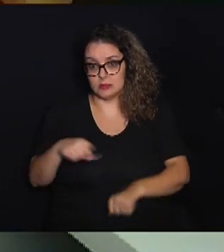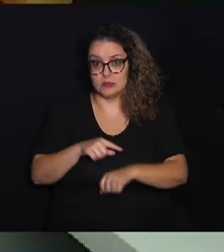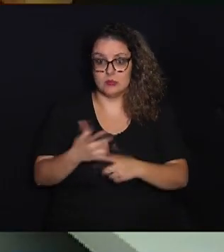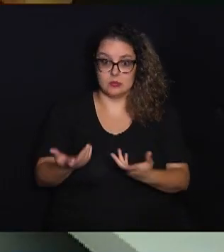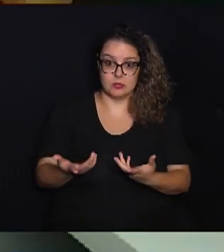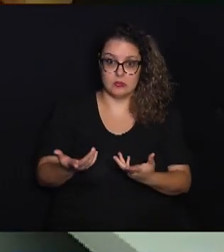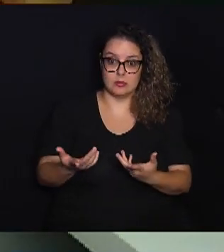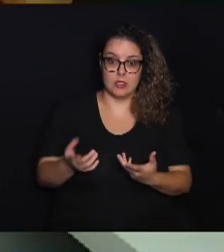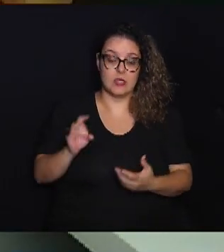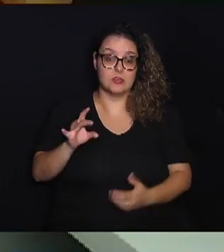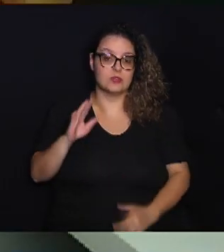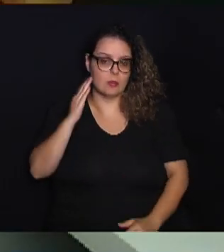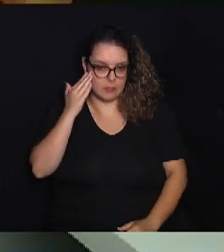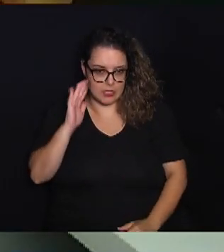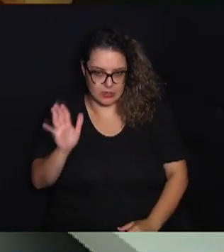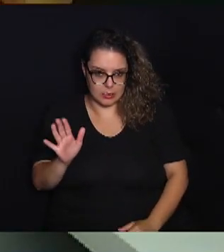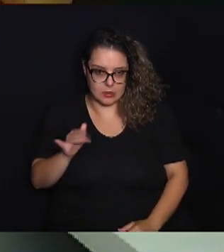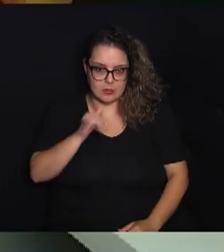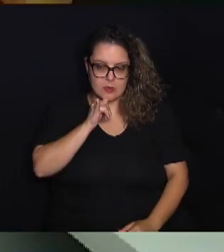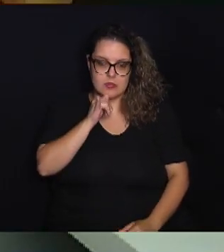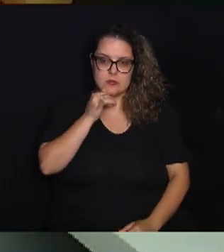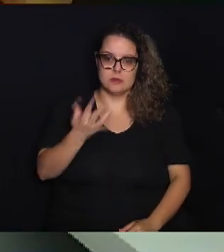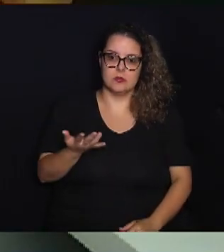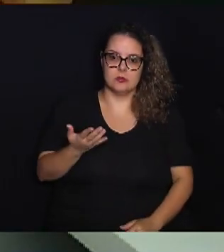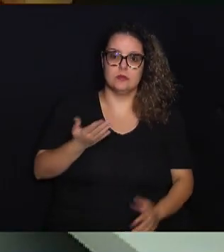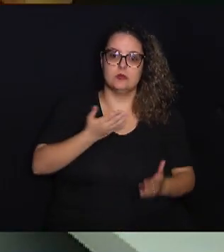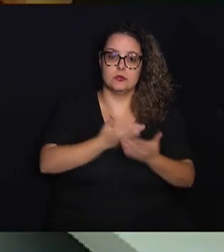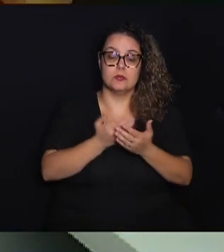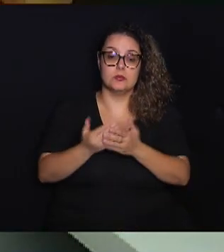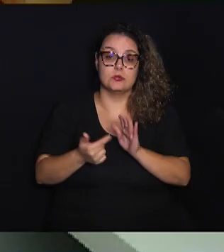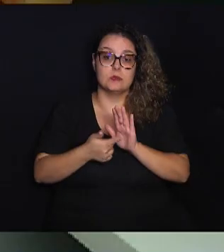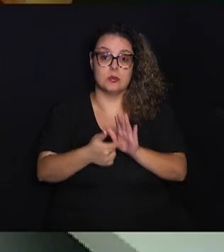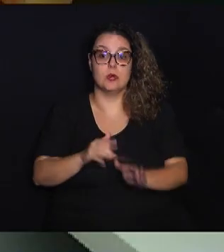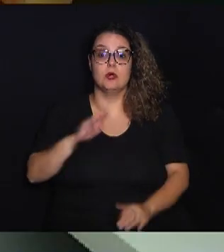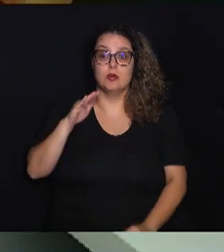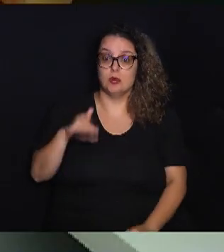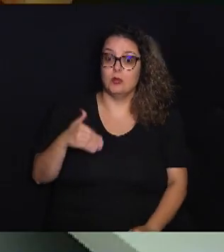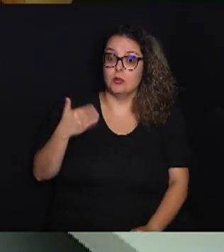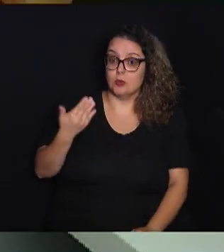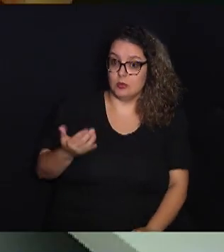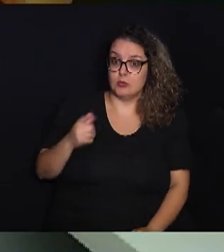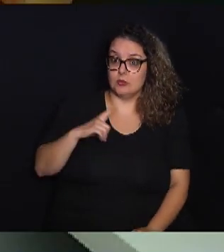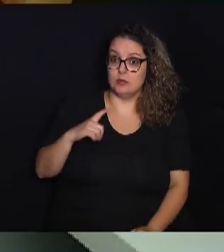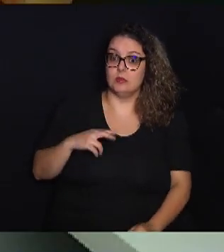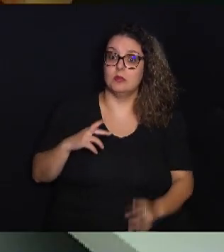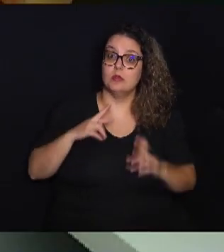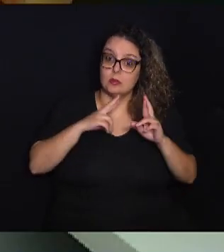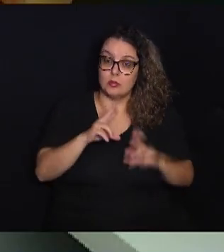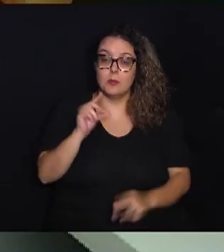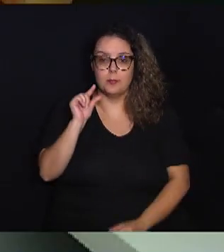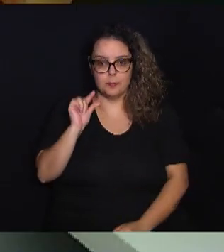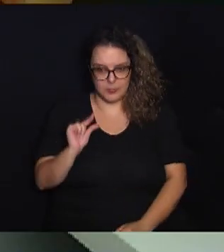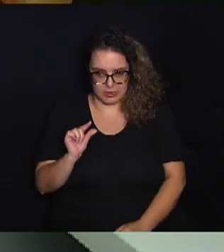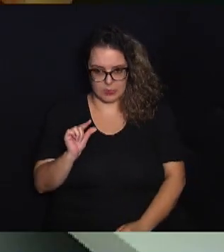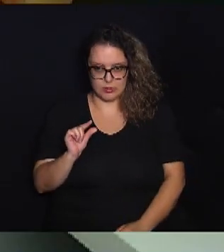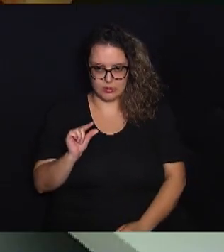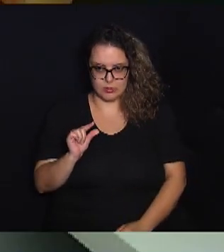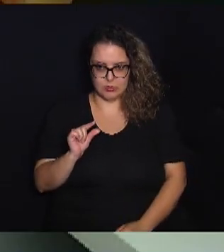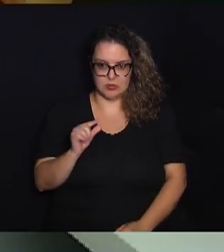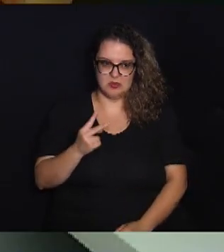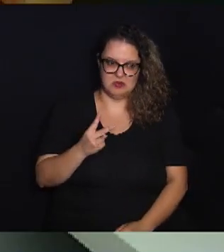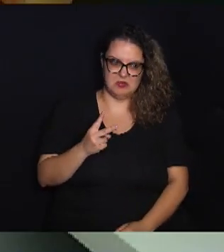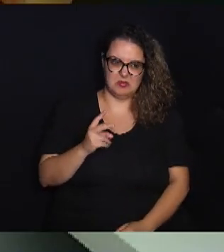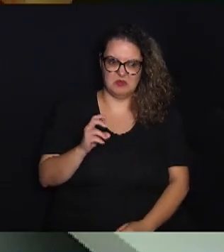mas só para a gente entender. Então, os estudos mostram que quando você faz um cochilo pequeno, de cerca de